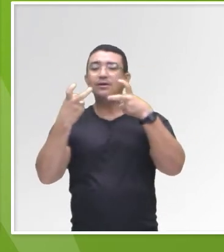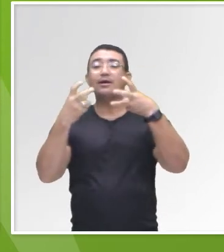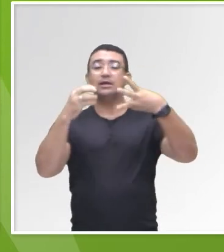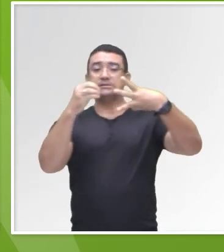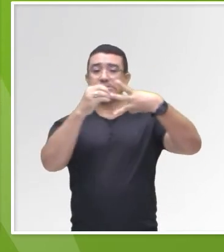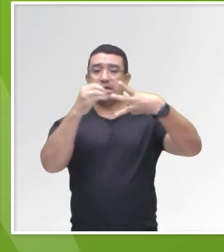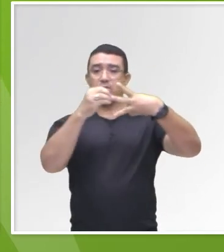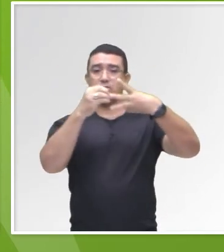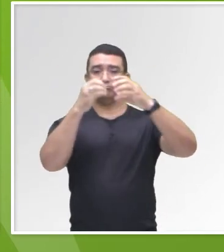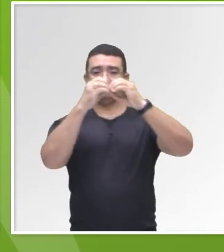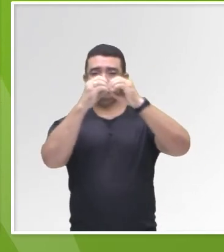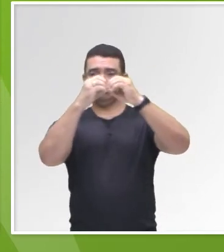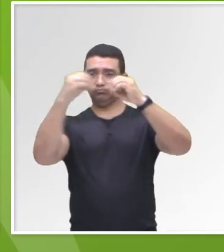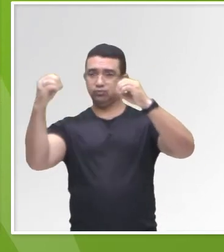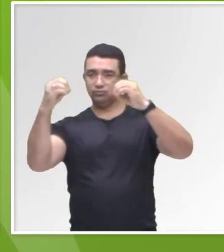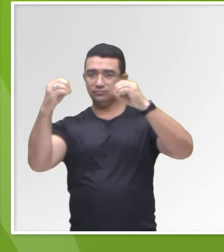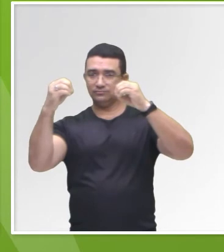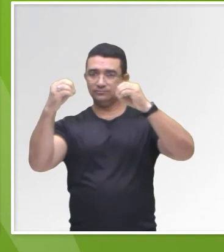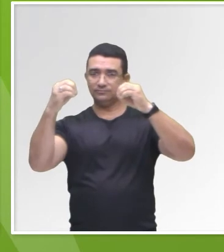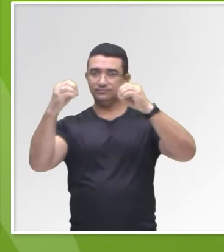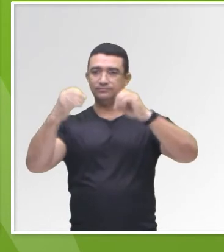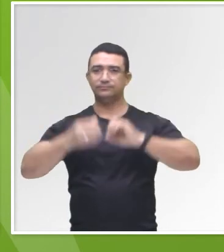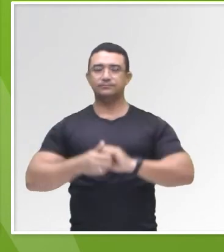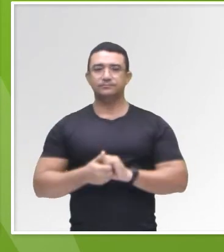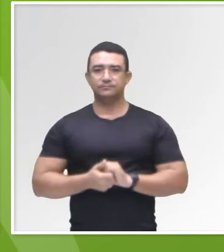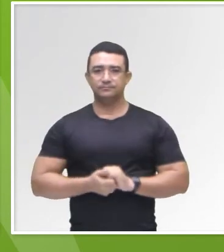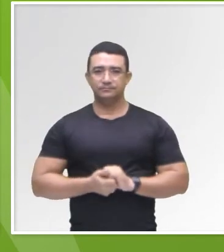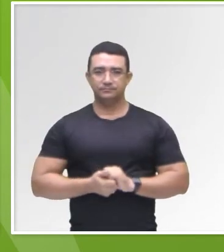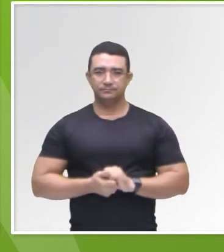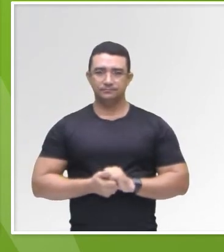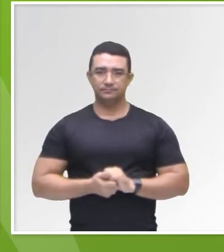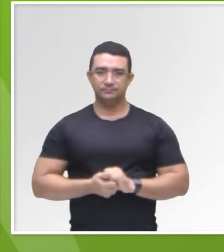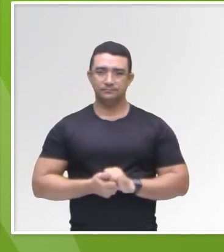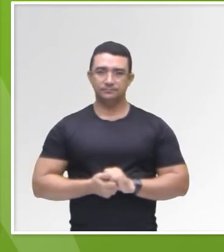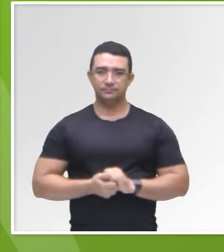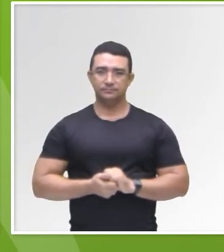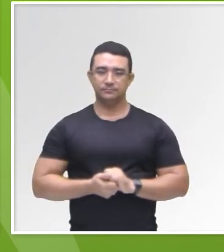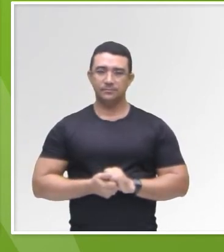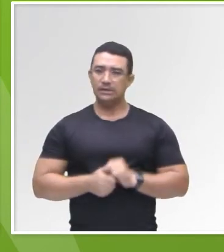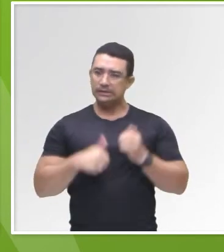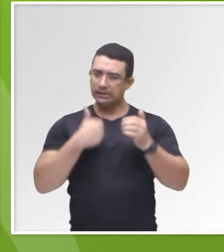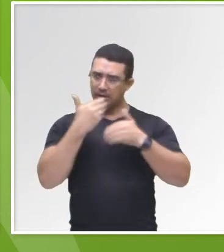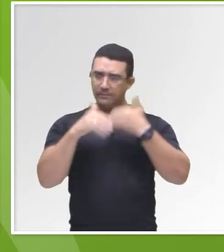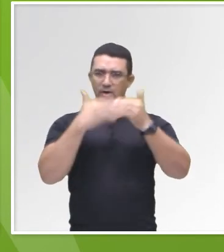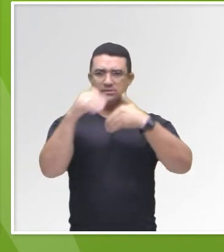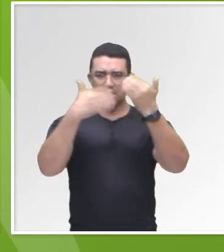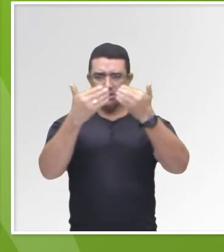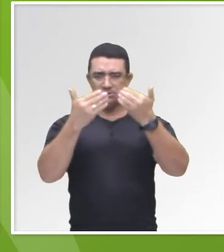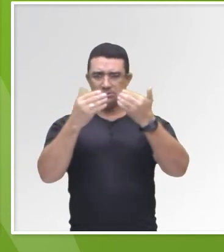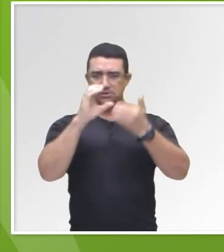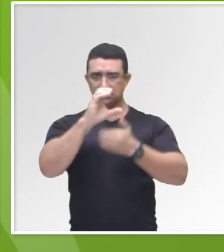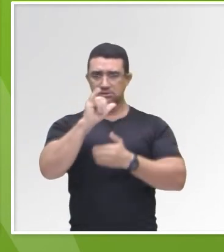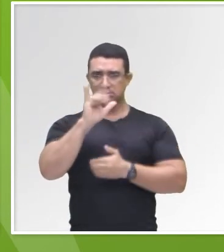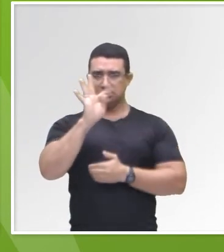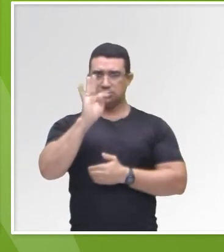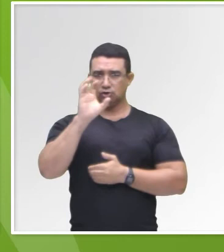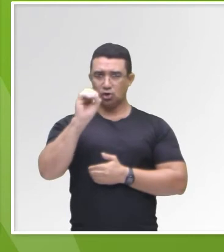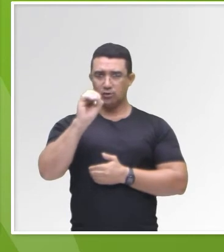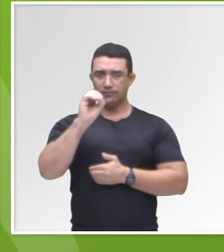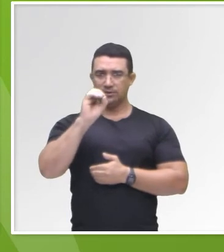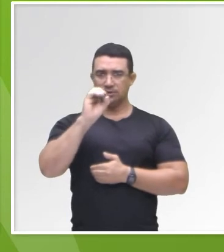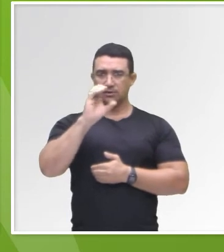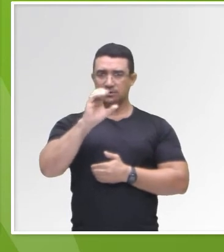células separadas, certo? E esse processo da citocinese, ela é conhecida